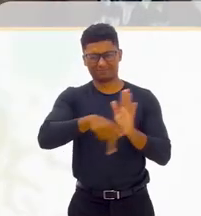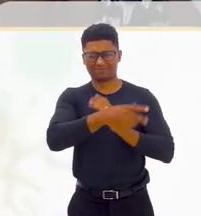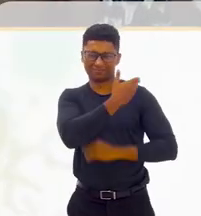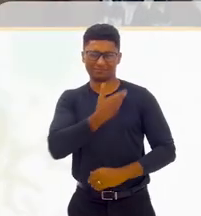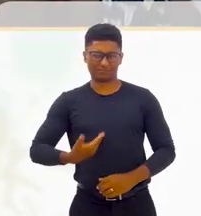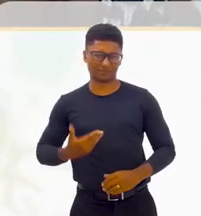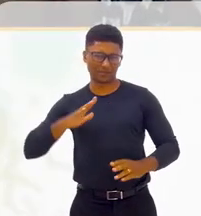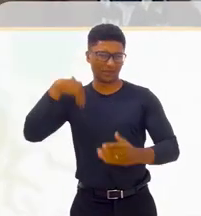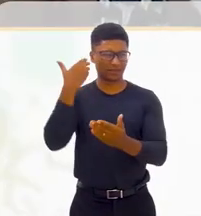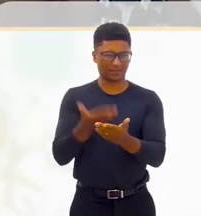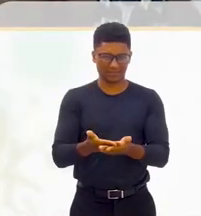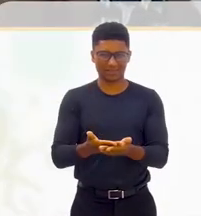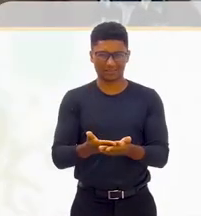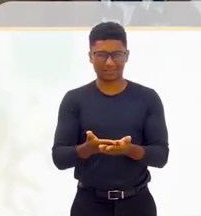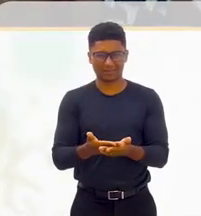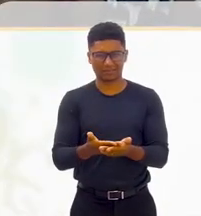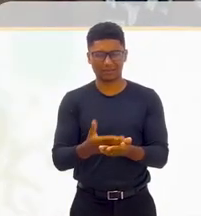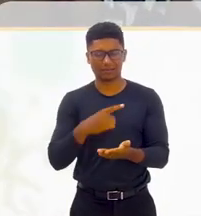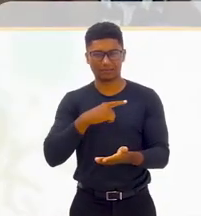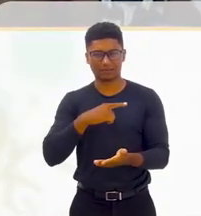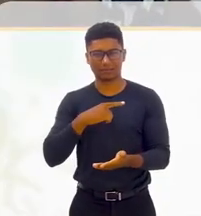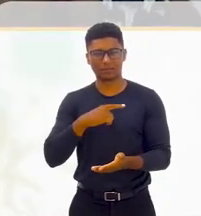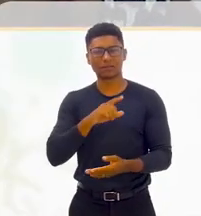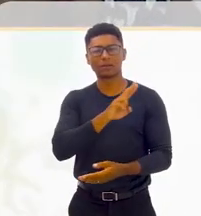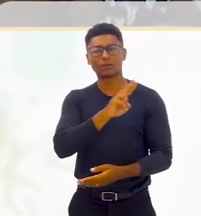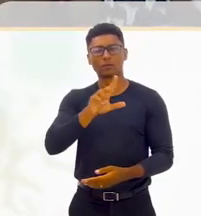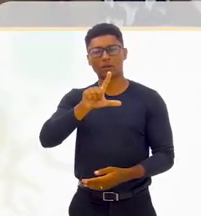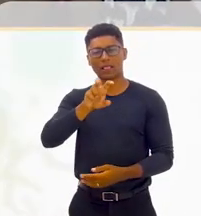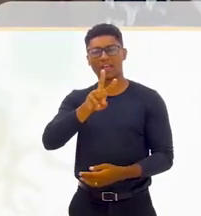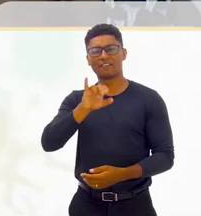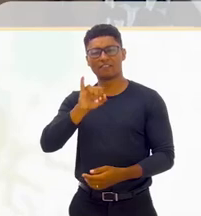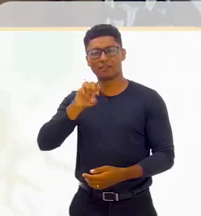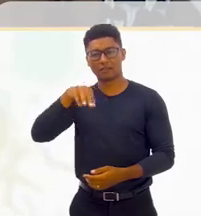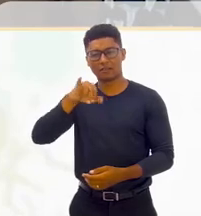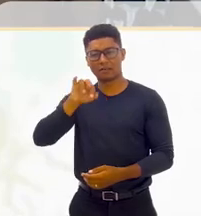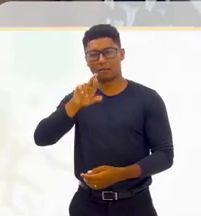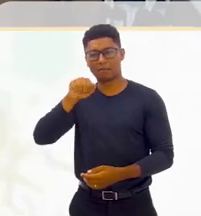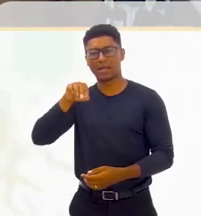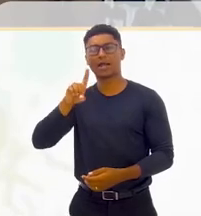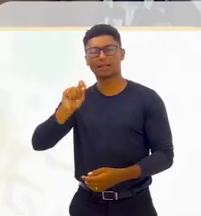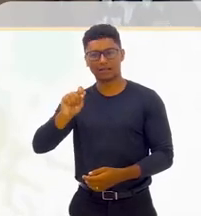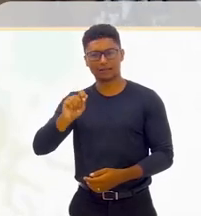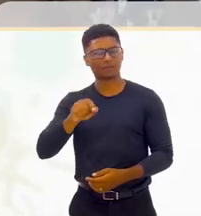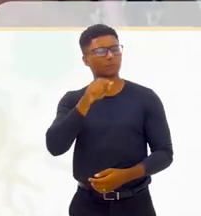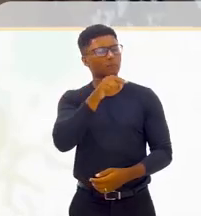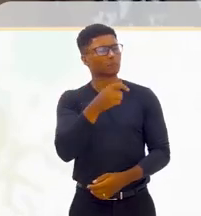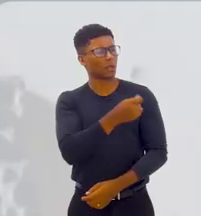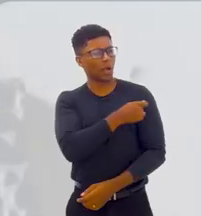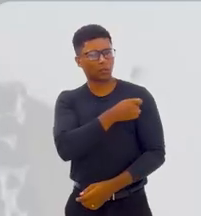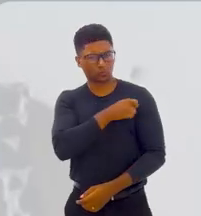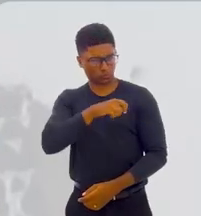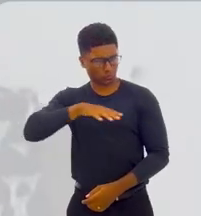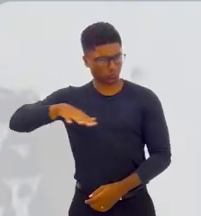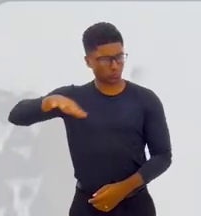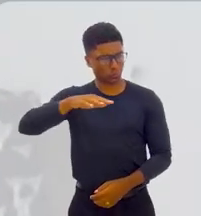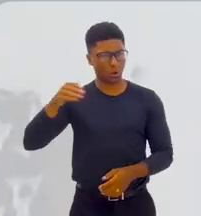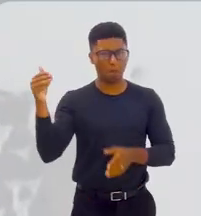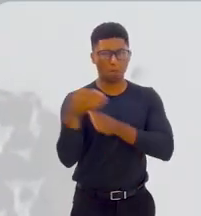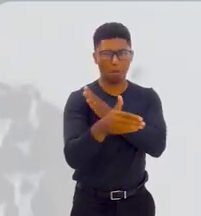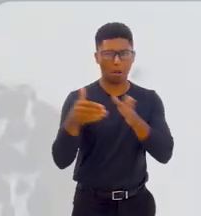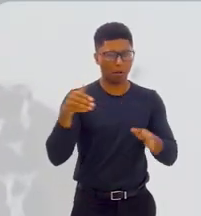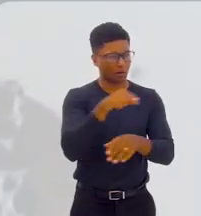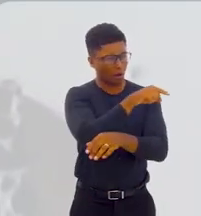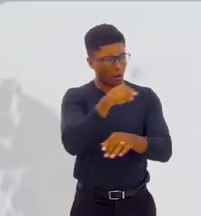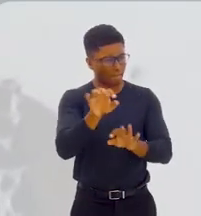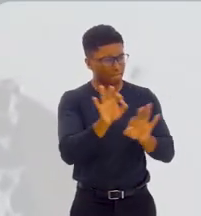né? Que existe até hoje lá, a Escola Municipal Levi Miranda, que era muito assim, as pessoas que estavam ali, os alunos, eram pessoas que